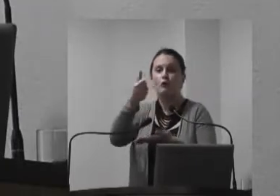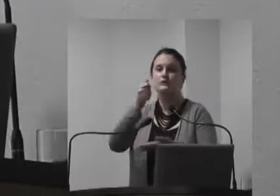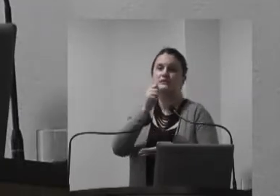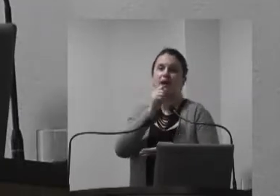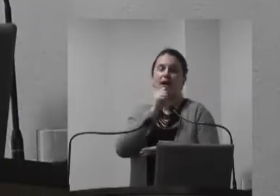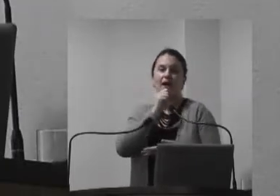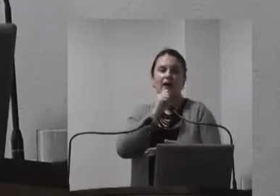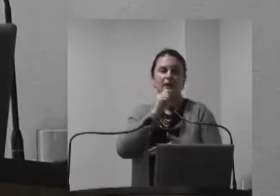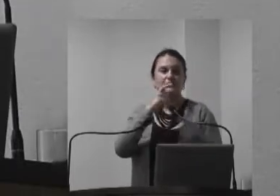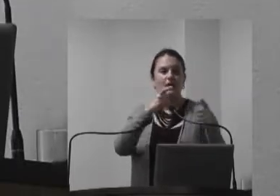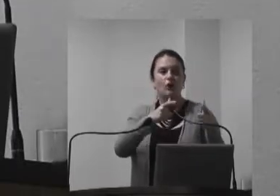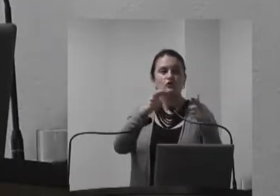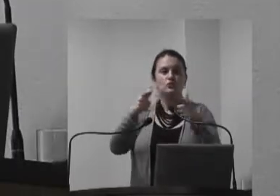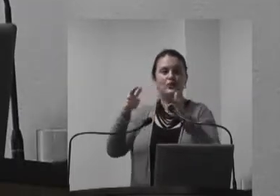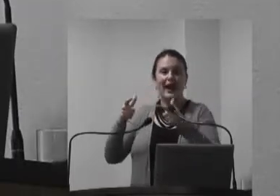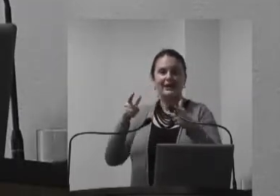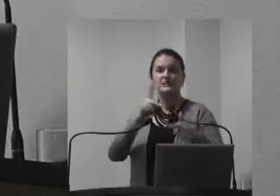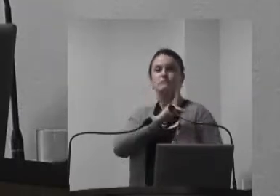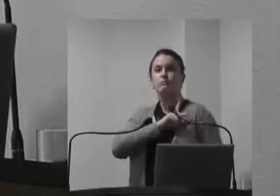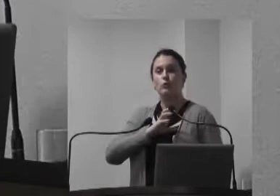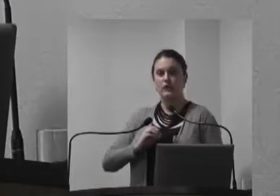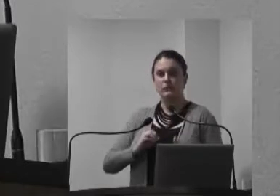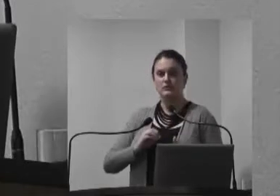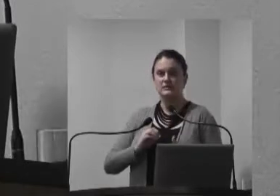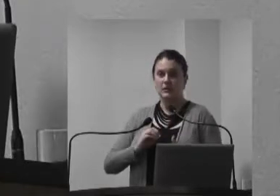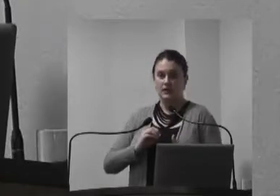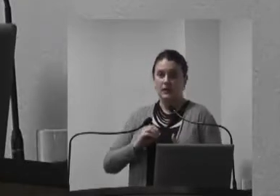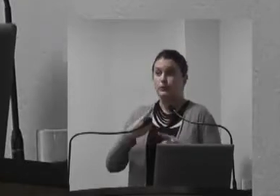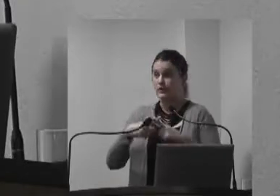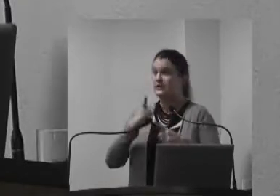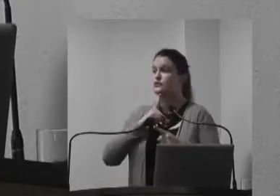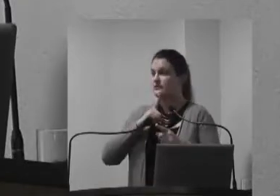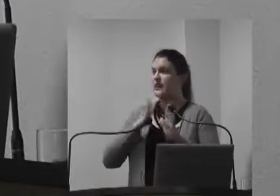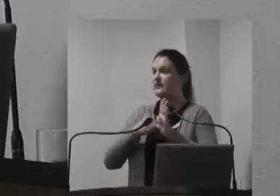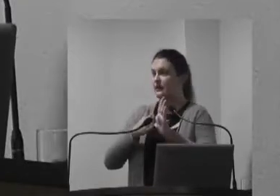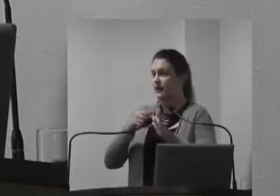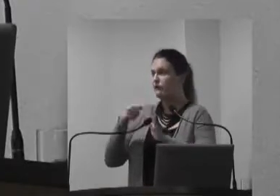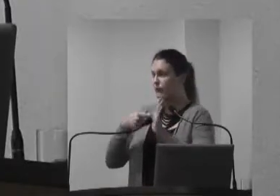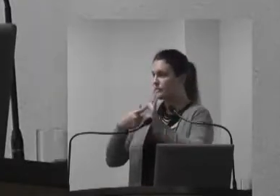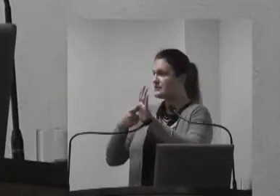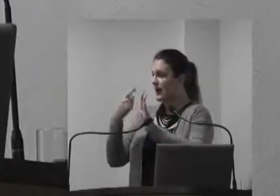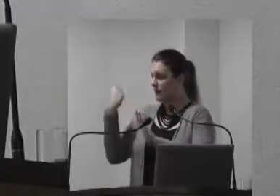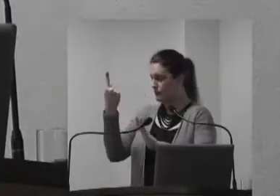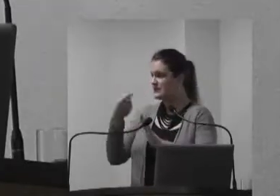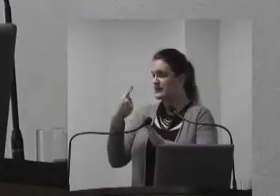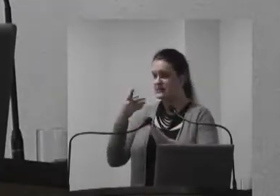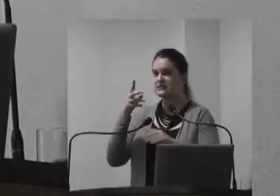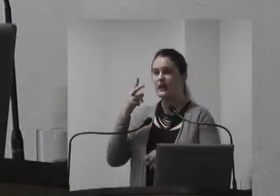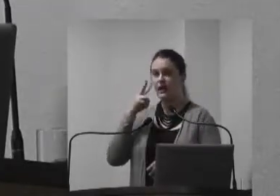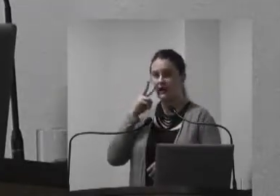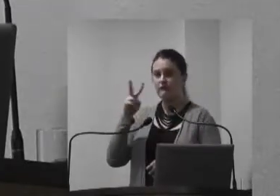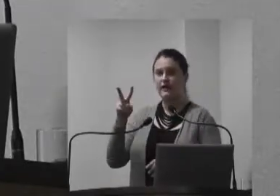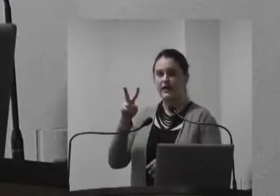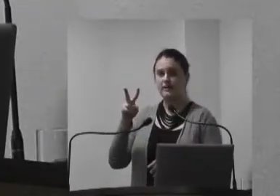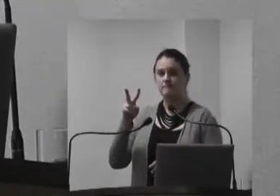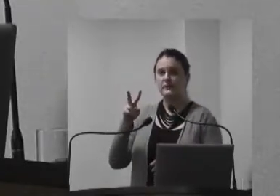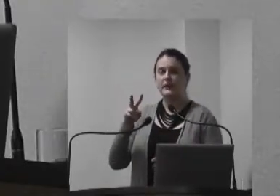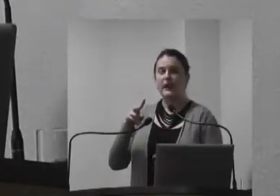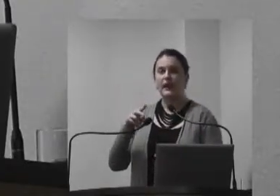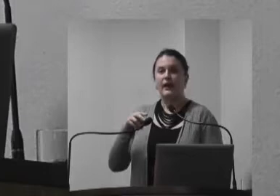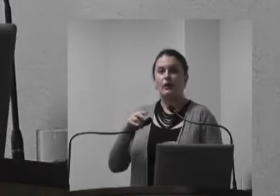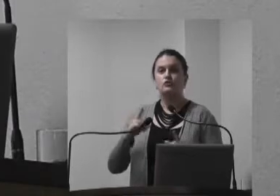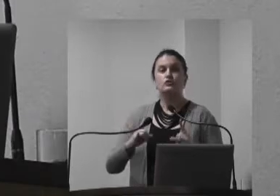são poucos ainda os lugares públicos, porque isso tem na lei, eu vou mostrar para vocês